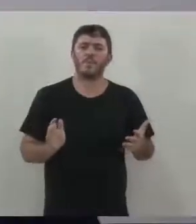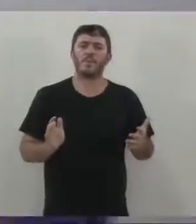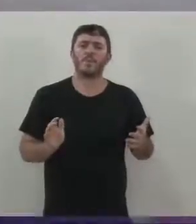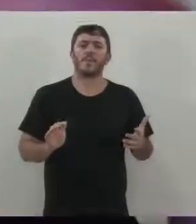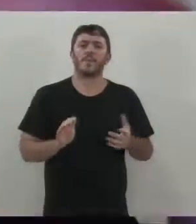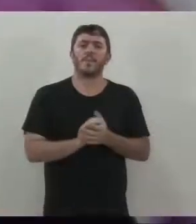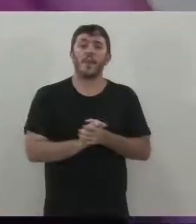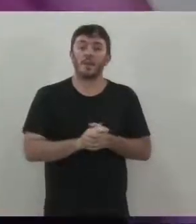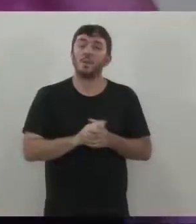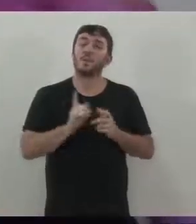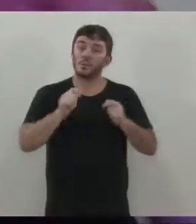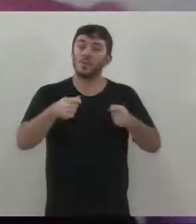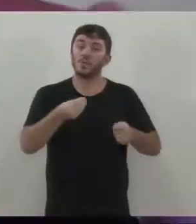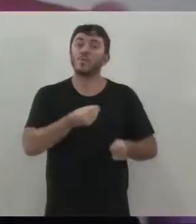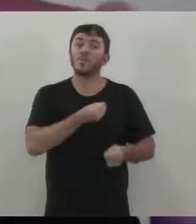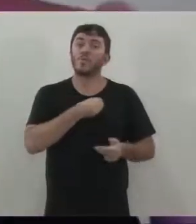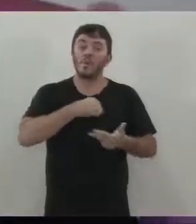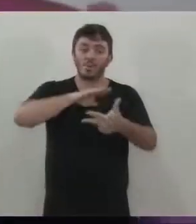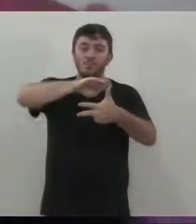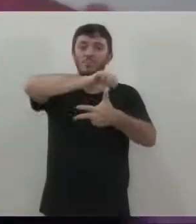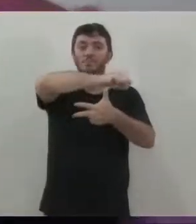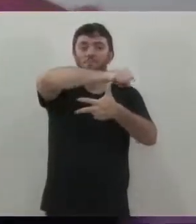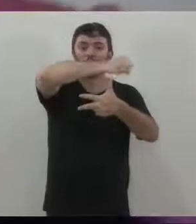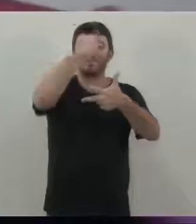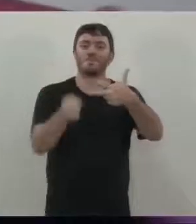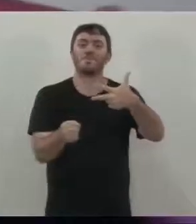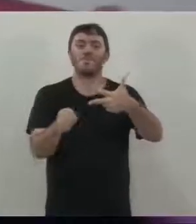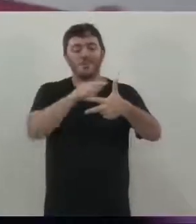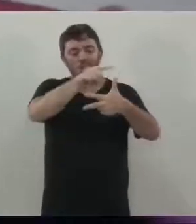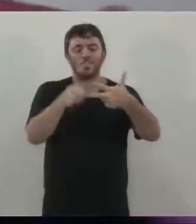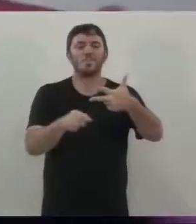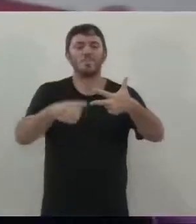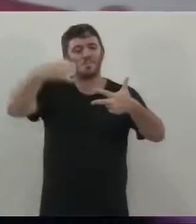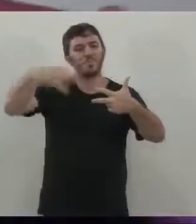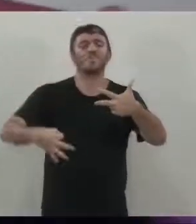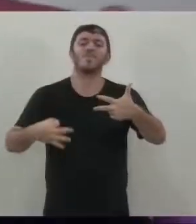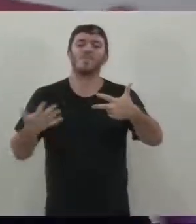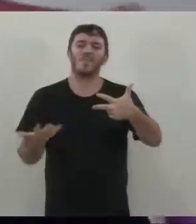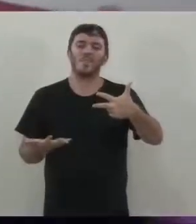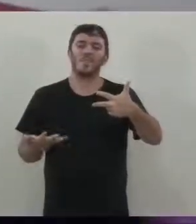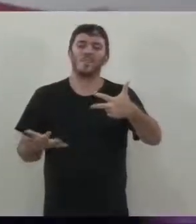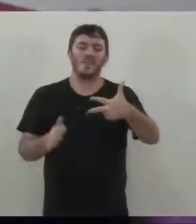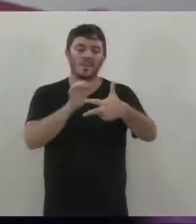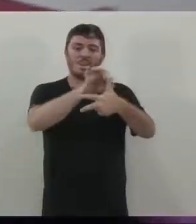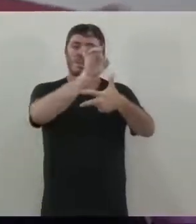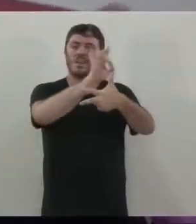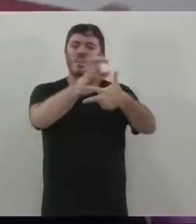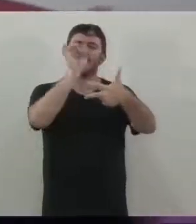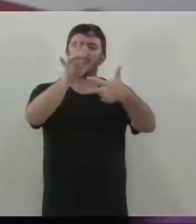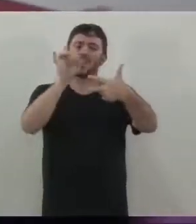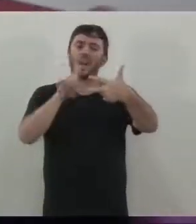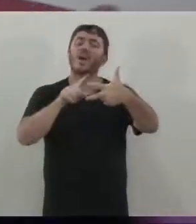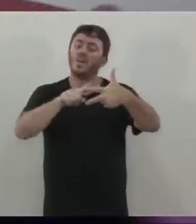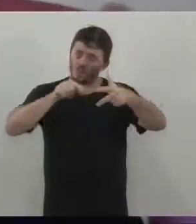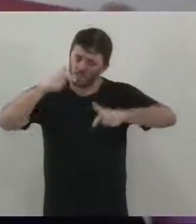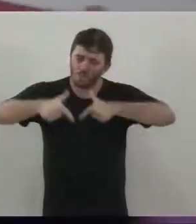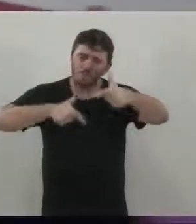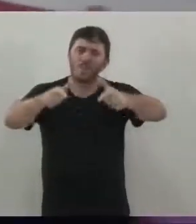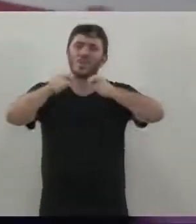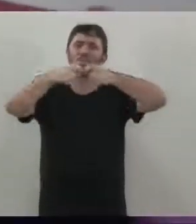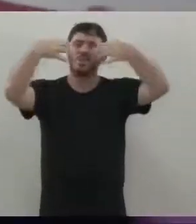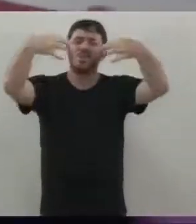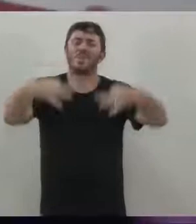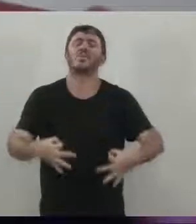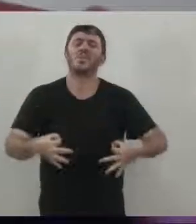3 esferas de poderes em harmonia, mas que cada um faça o seu naquilo que lhe cabe, da maneira correta como